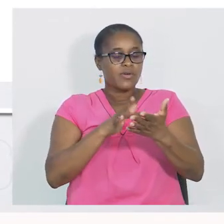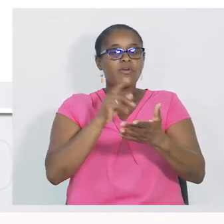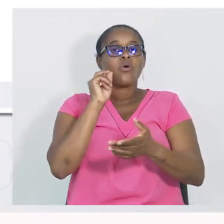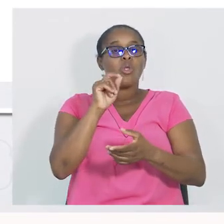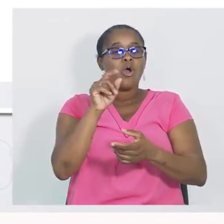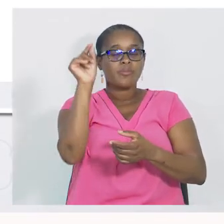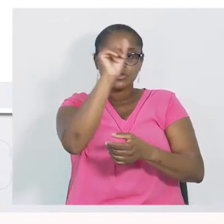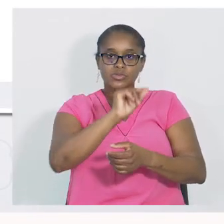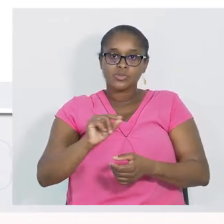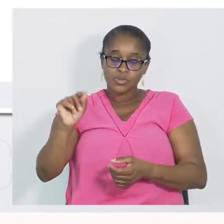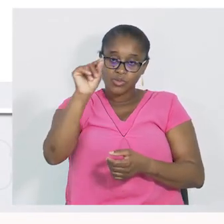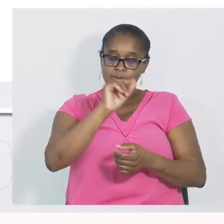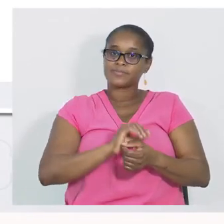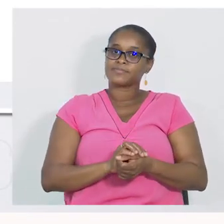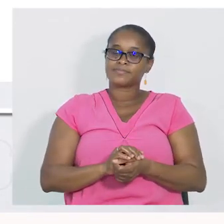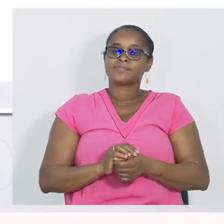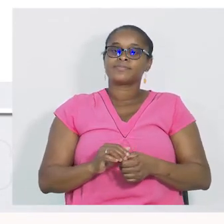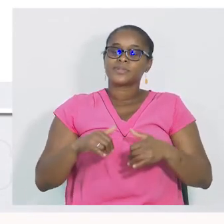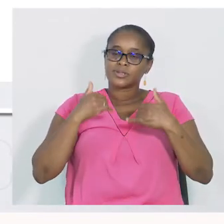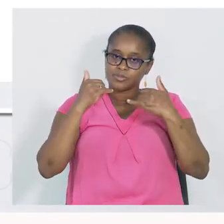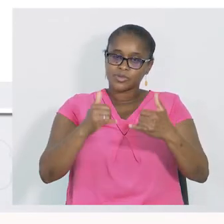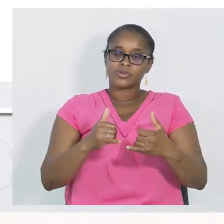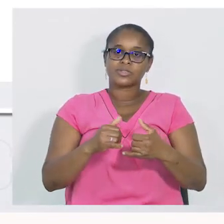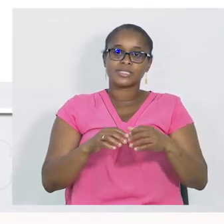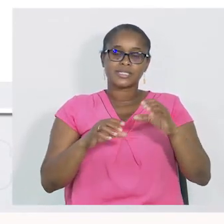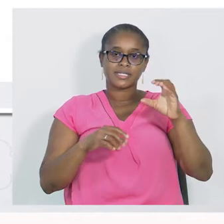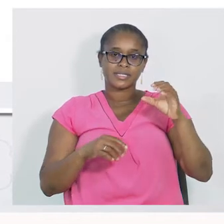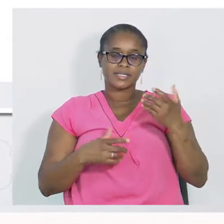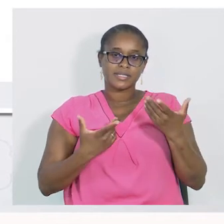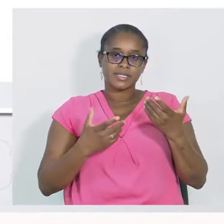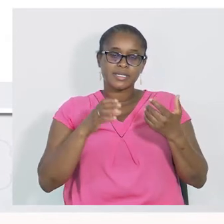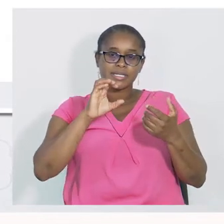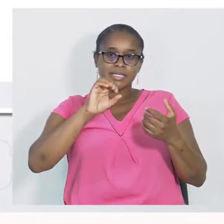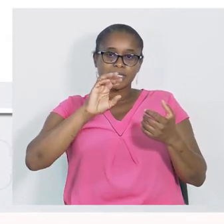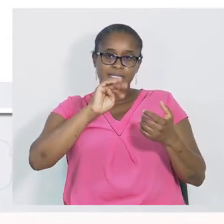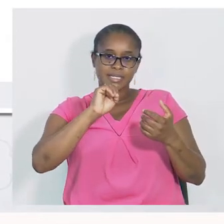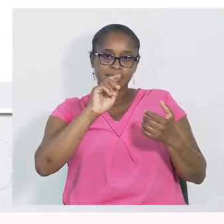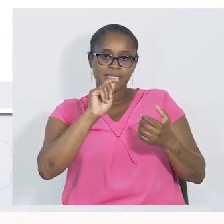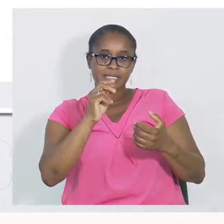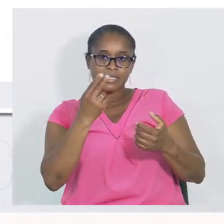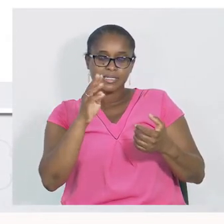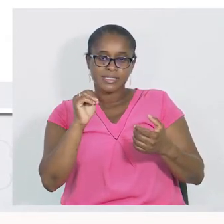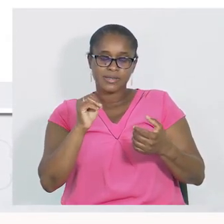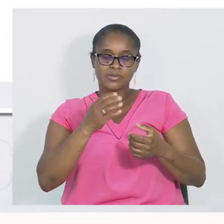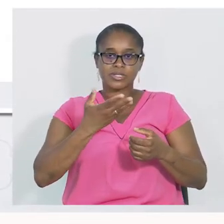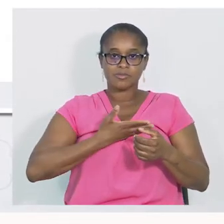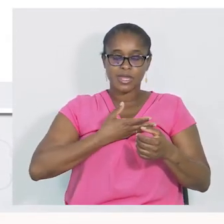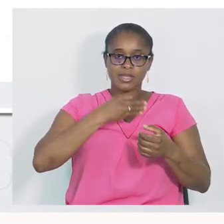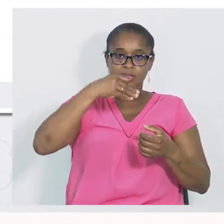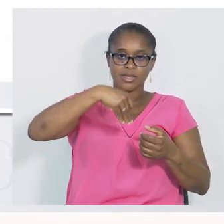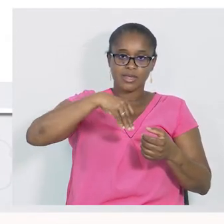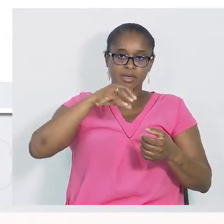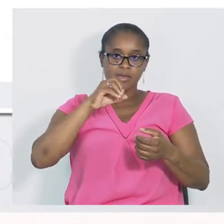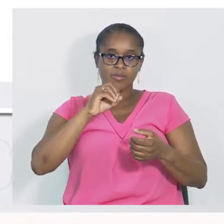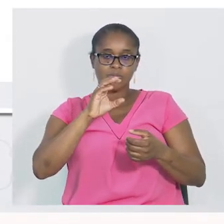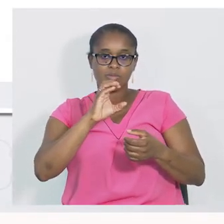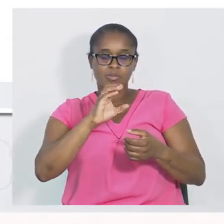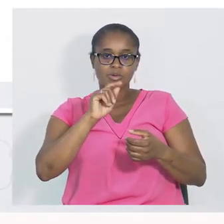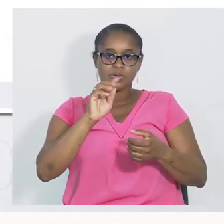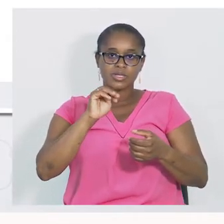mesmo nas frases seguintes. Então vamos lá ver. A linha A. Eu tenho aqui a